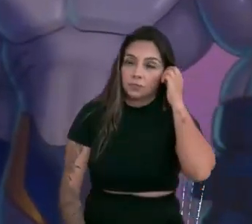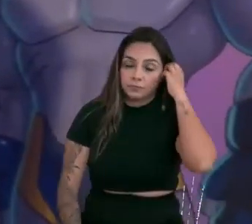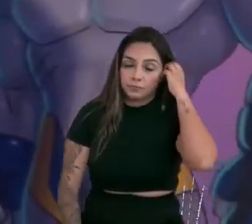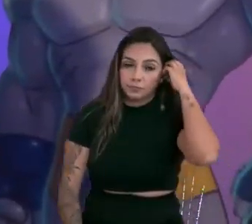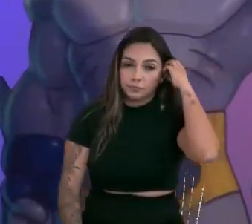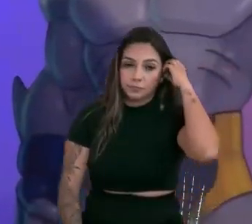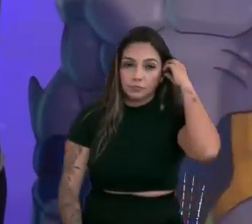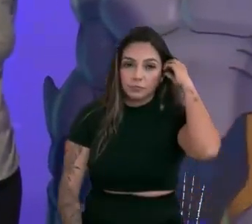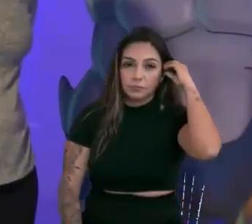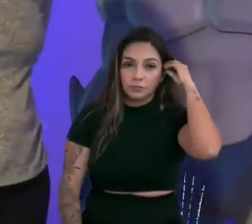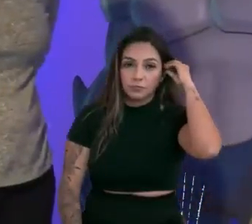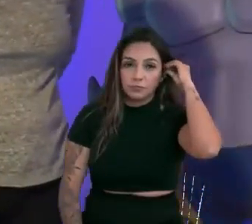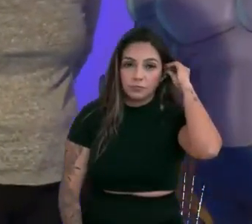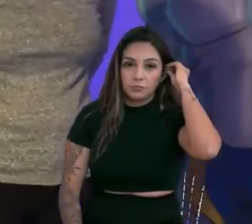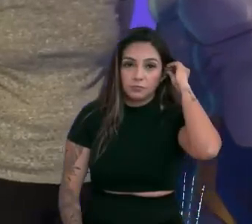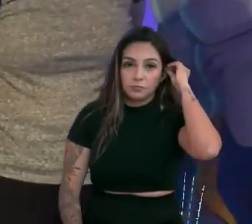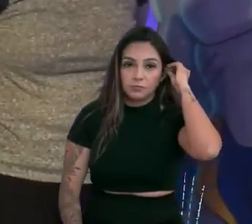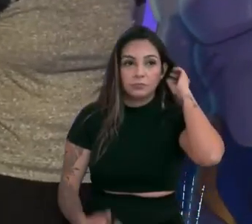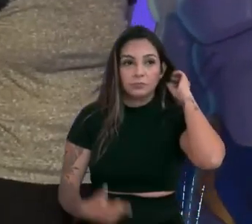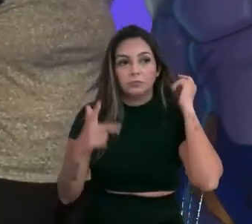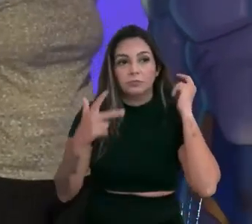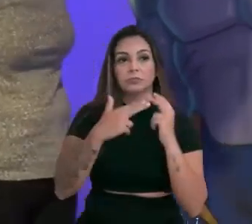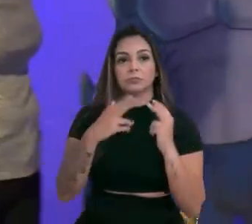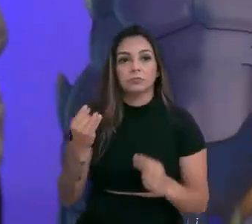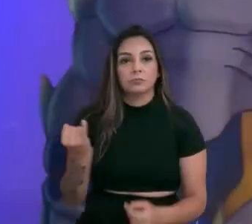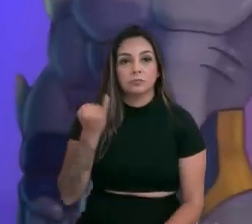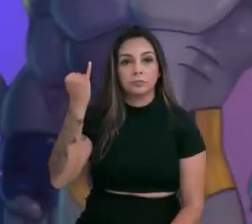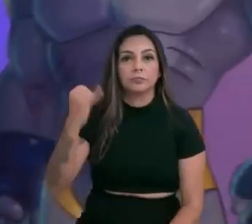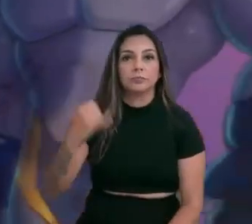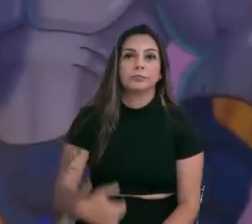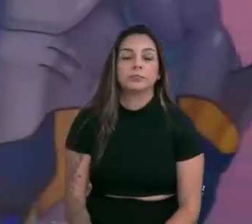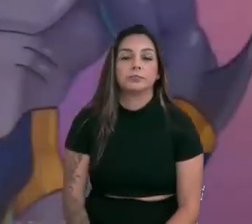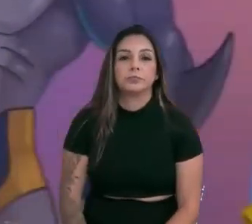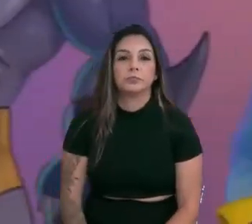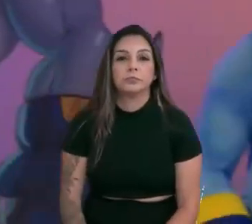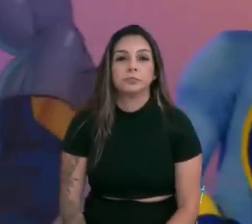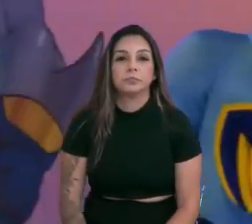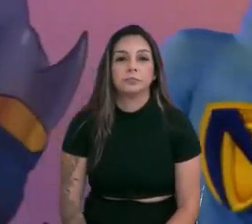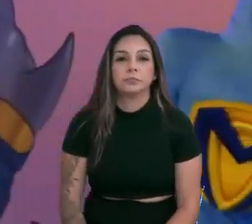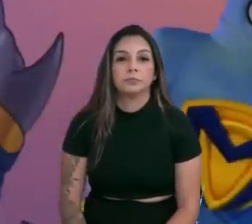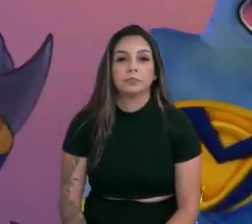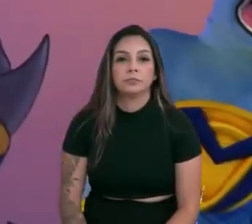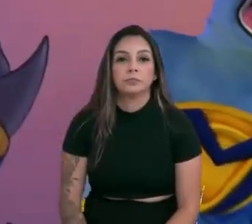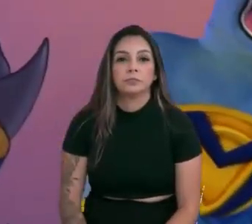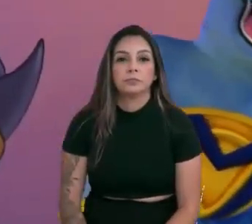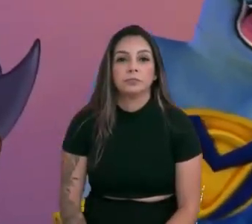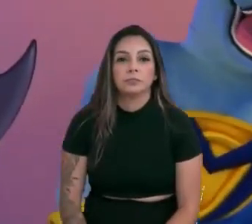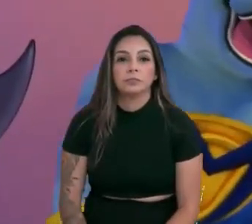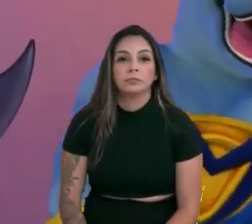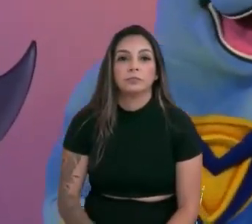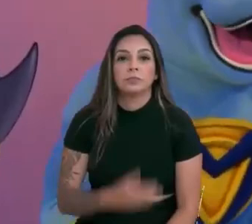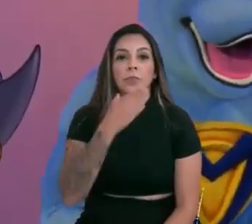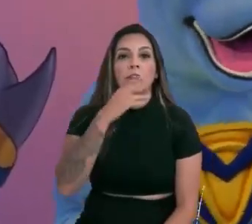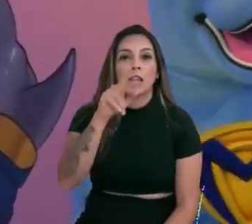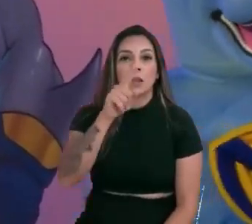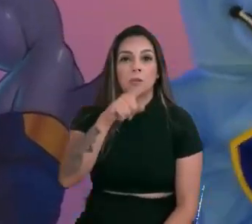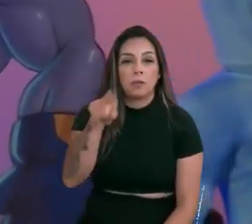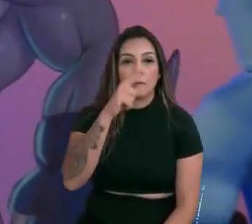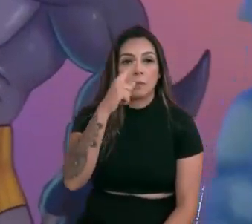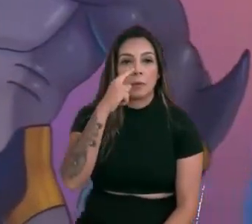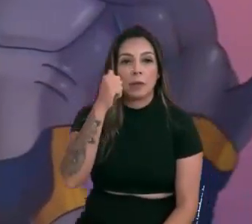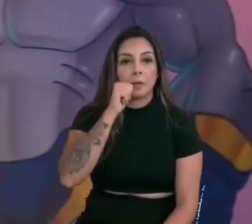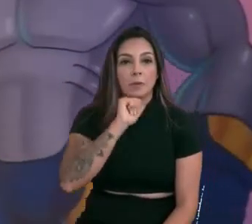pé. Outra coisa muito importante. Vocês vão estar passando lá para os irmãozinhos de vocês, para a